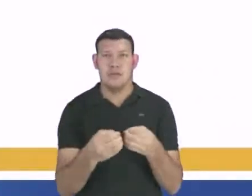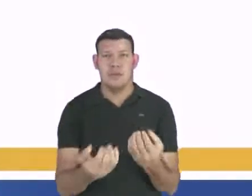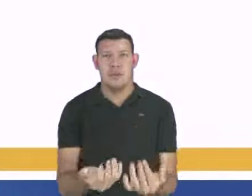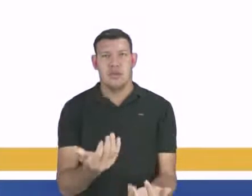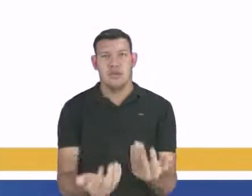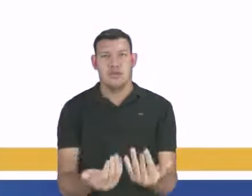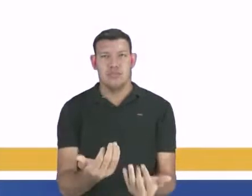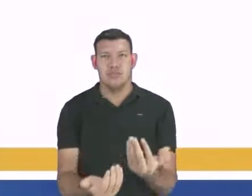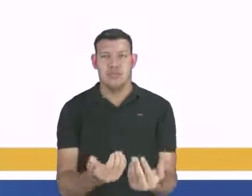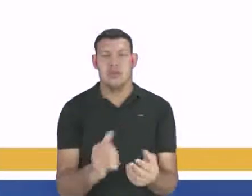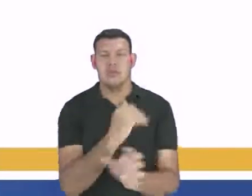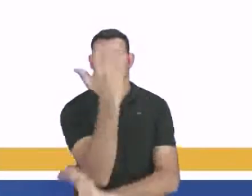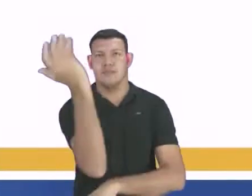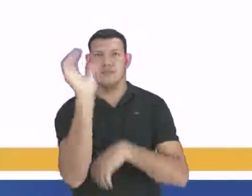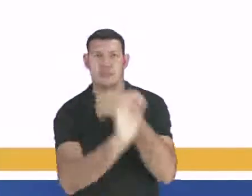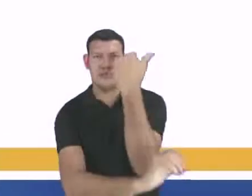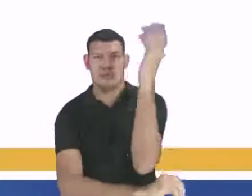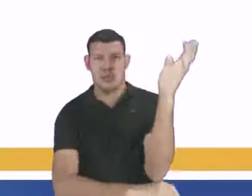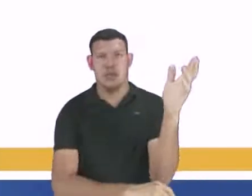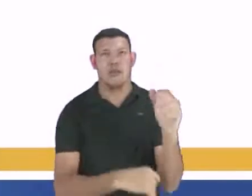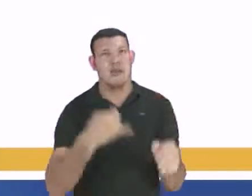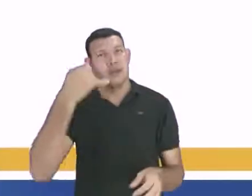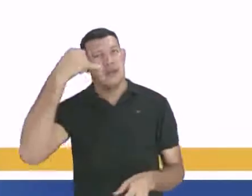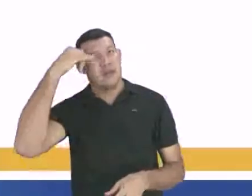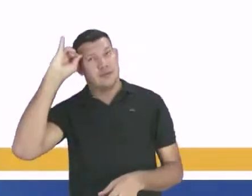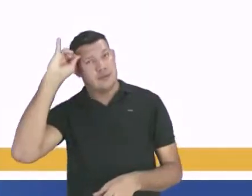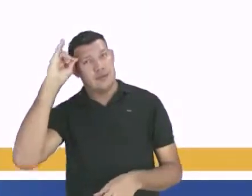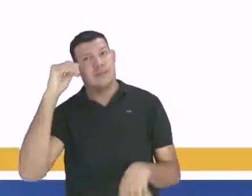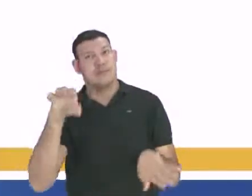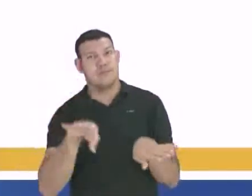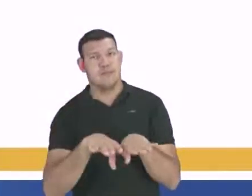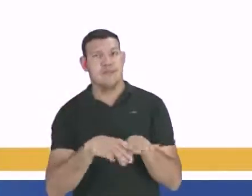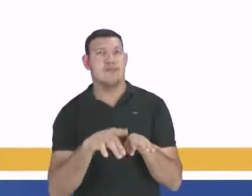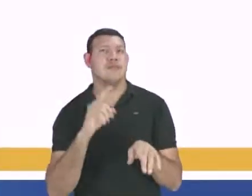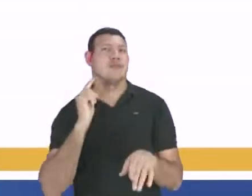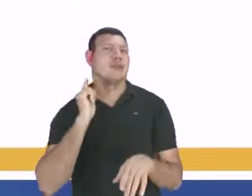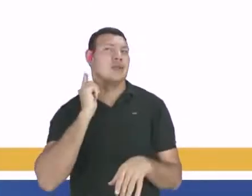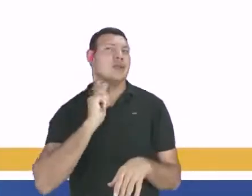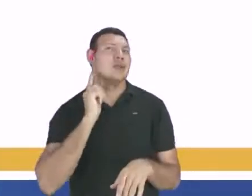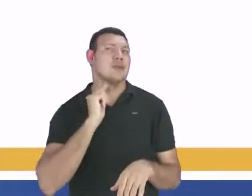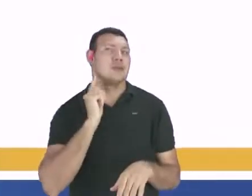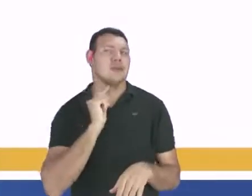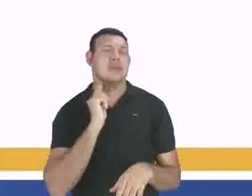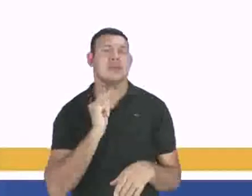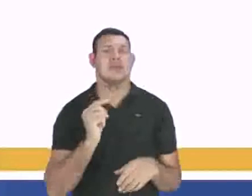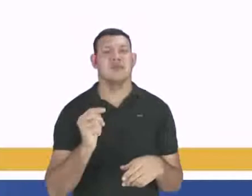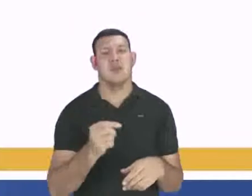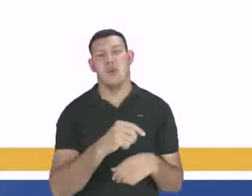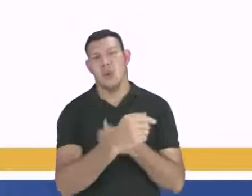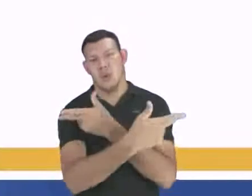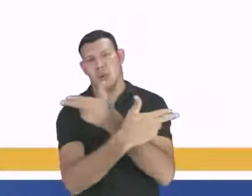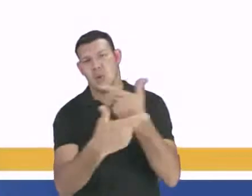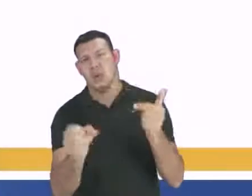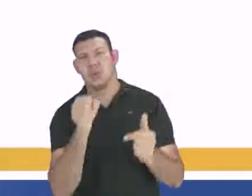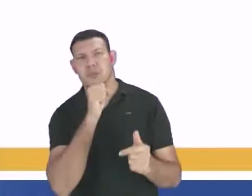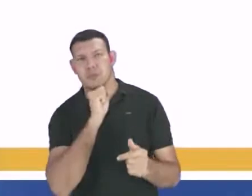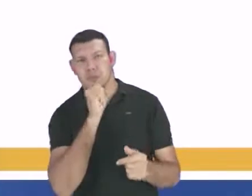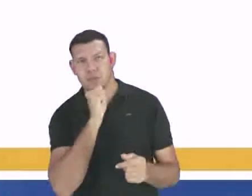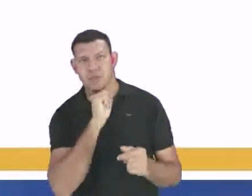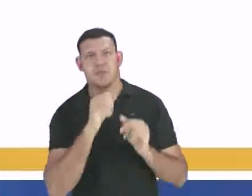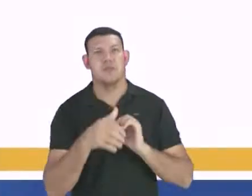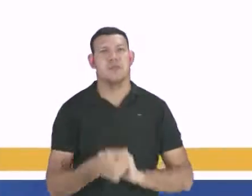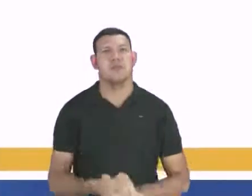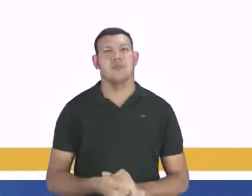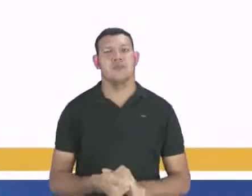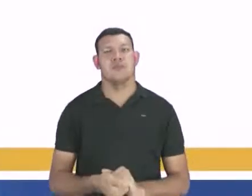Evitar queimar lixo, né, ou móveis velhos. Isso acontece bastante no nosso município, tá? As pessoas têm o hábito de queimar lixo, né, e queimar aquilo que elas não